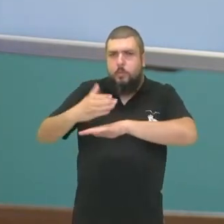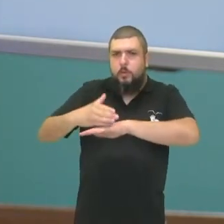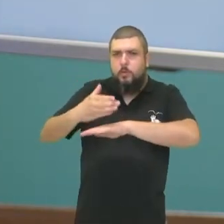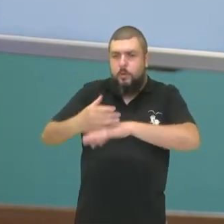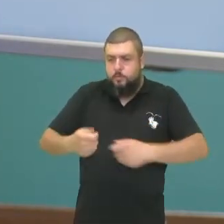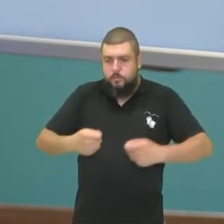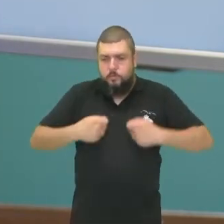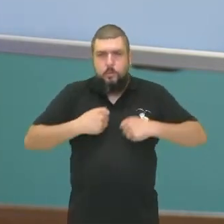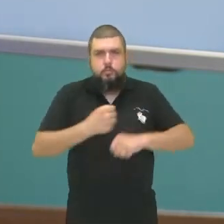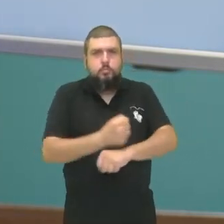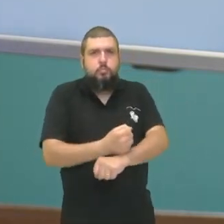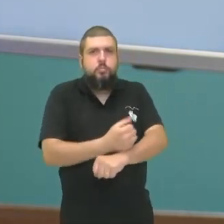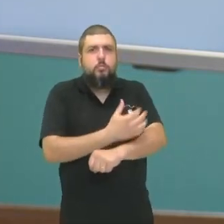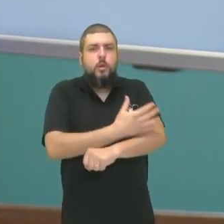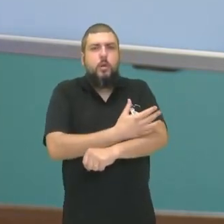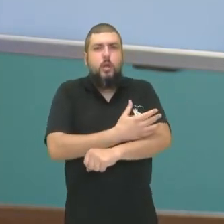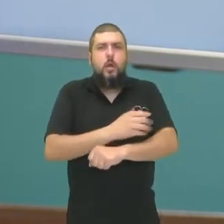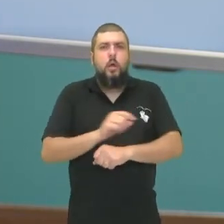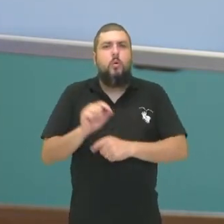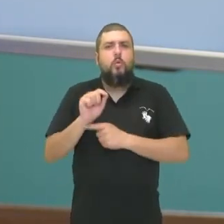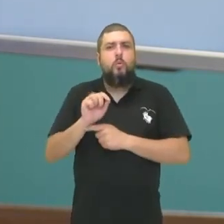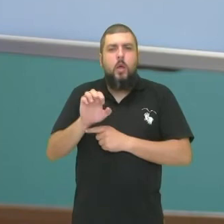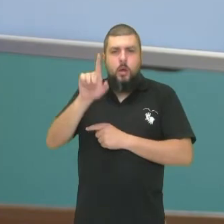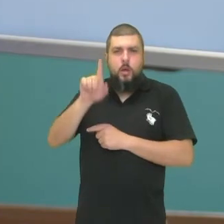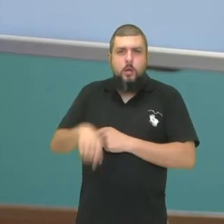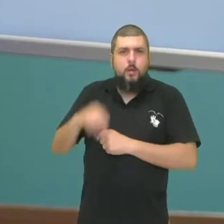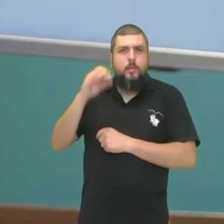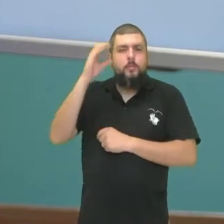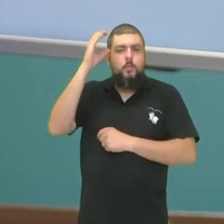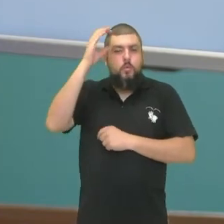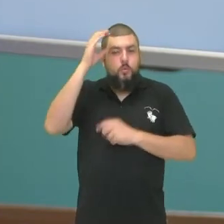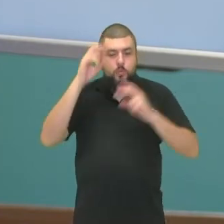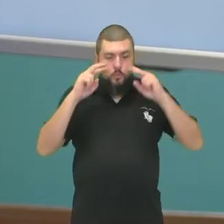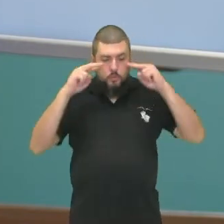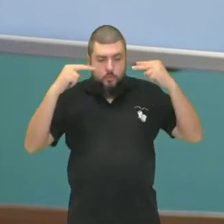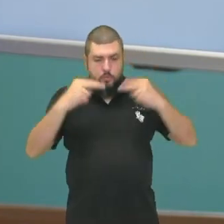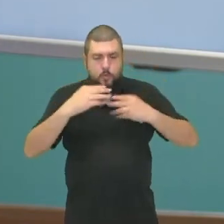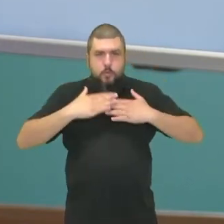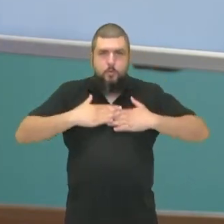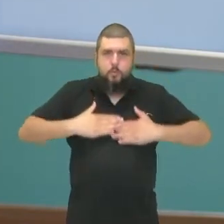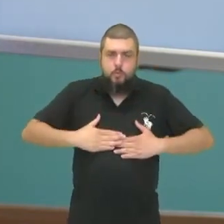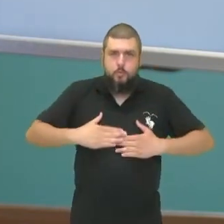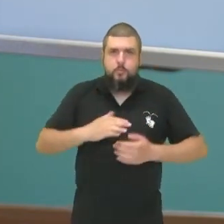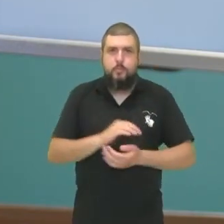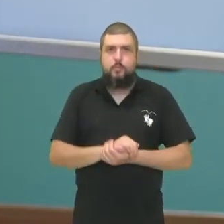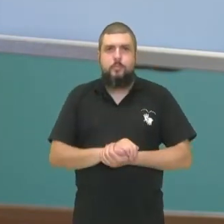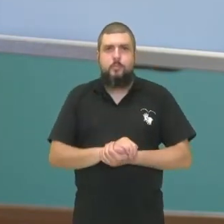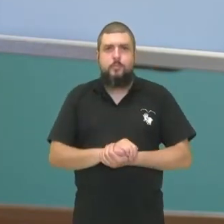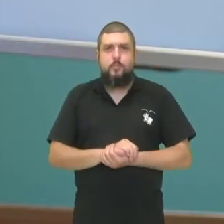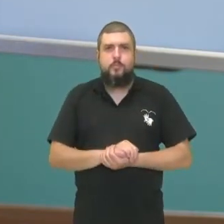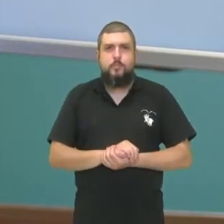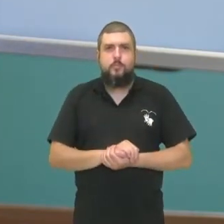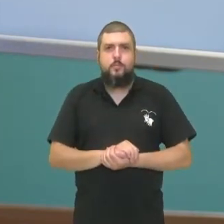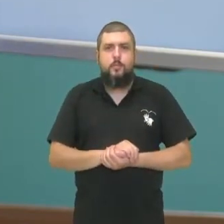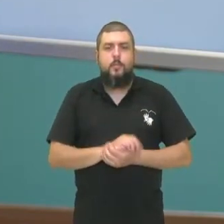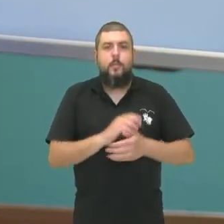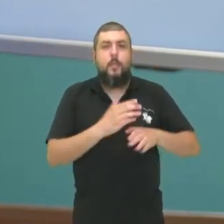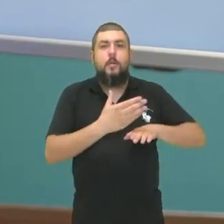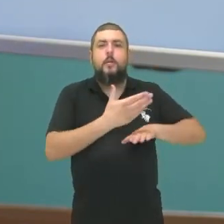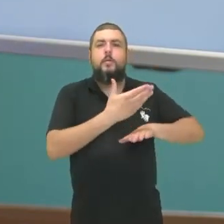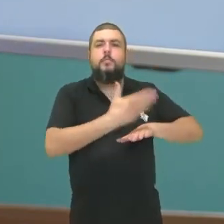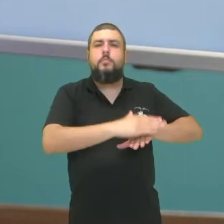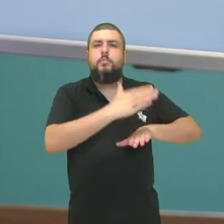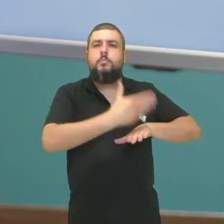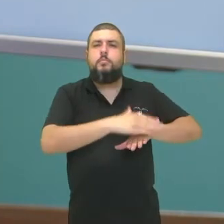a ampliação da sua consciência corporal e expressiva. E as atividades expressivas, então,